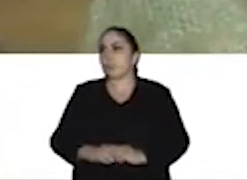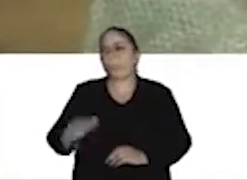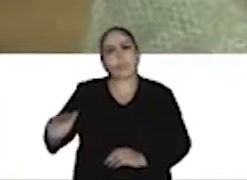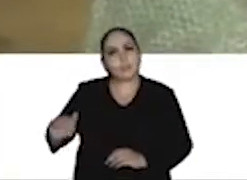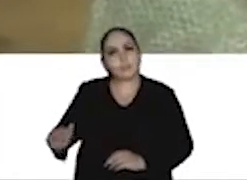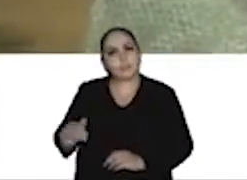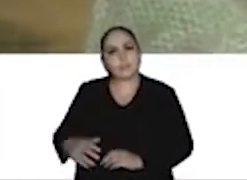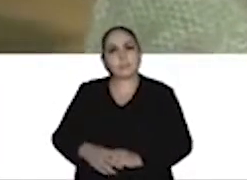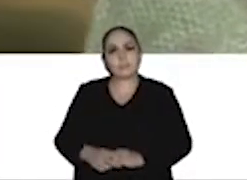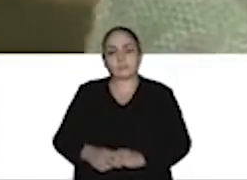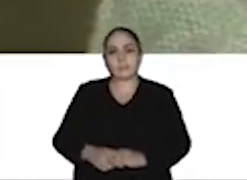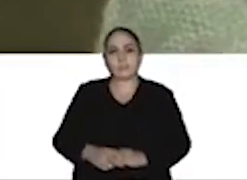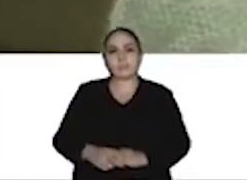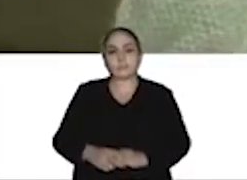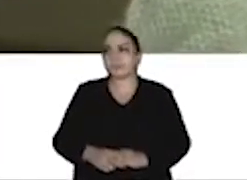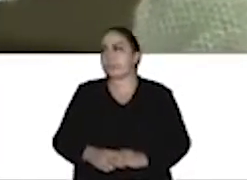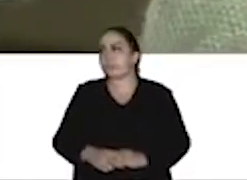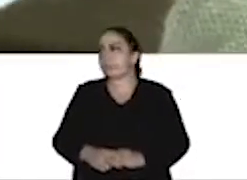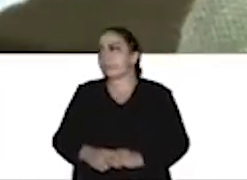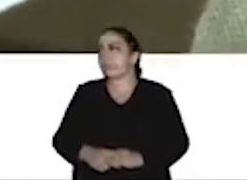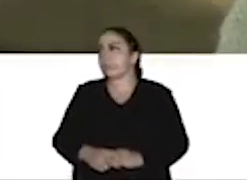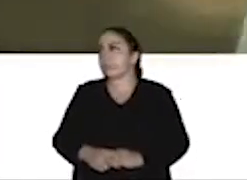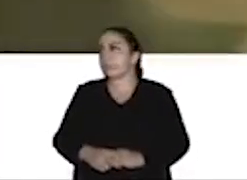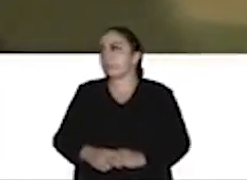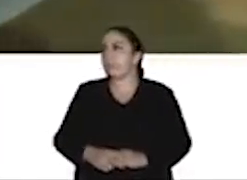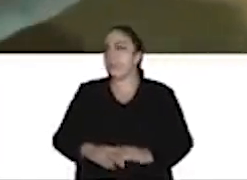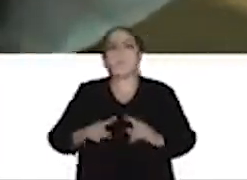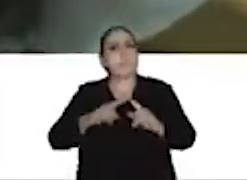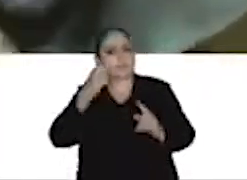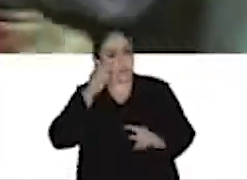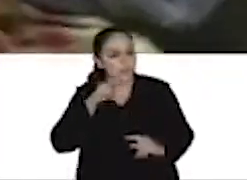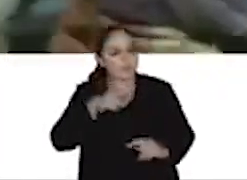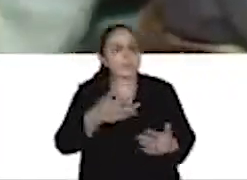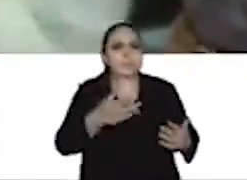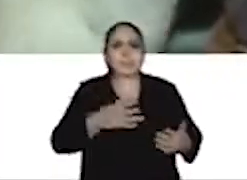Dourado? É, mas olha ali.